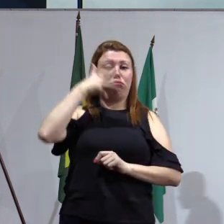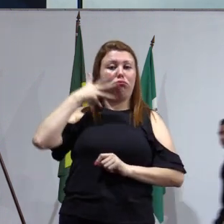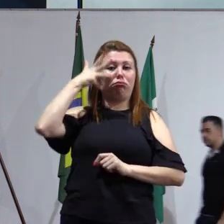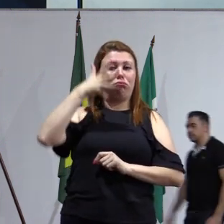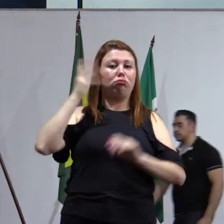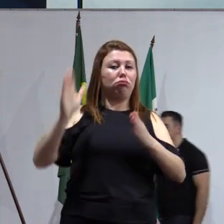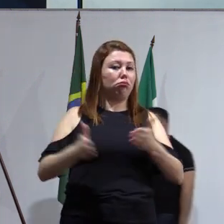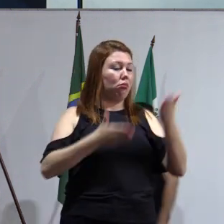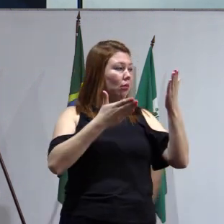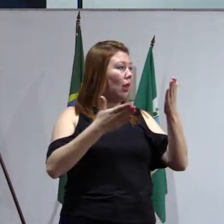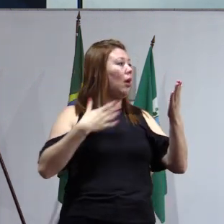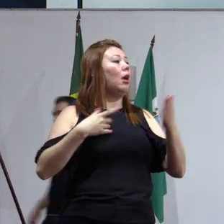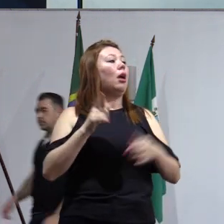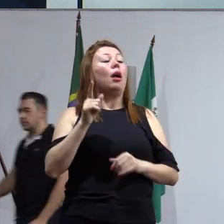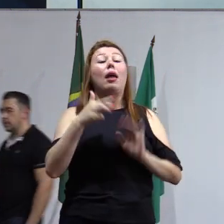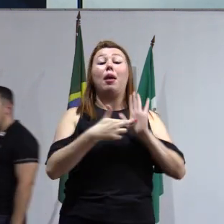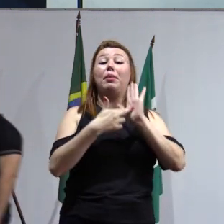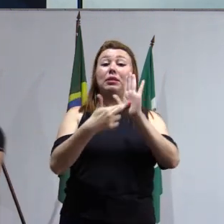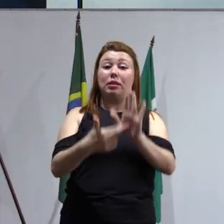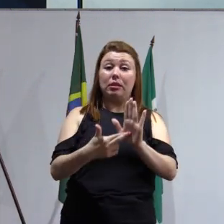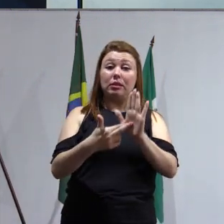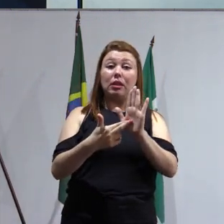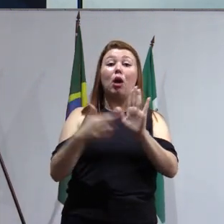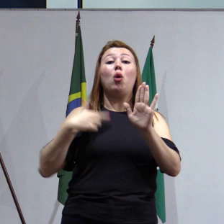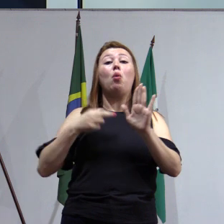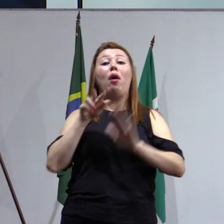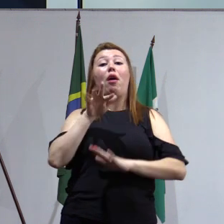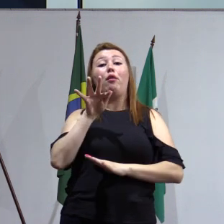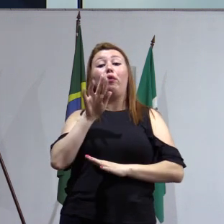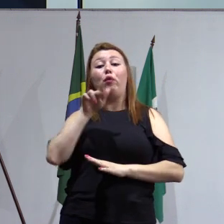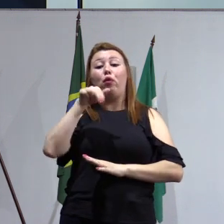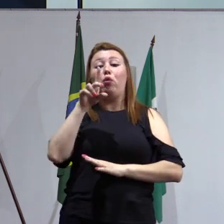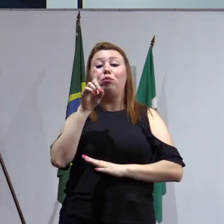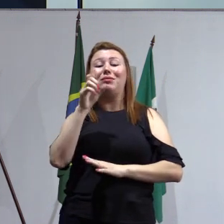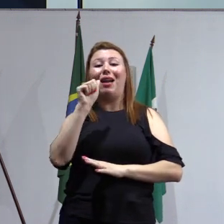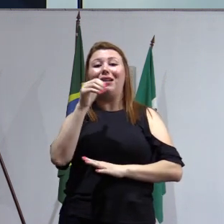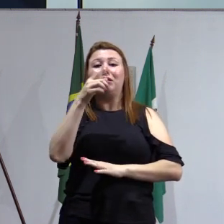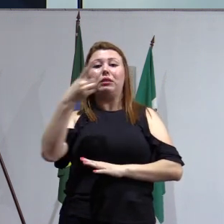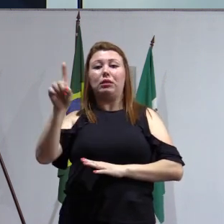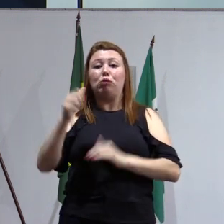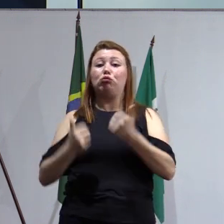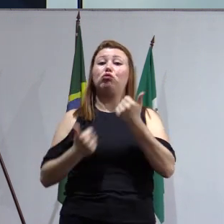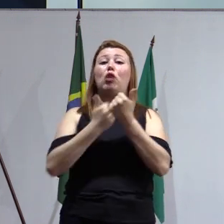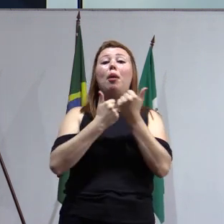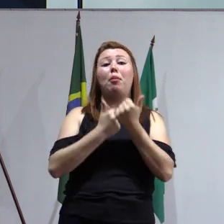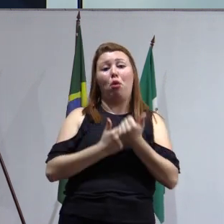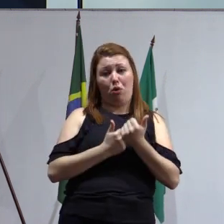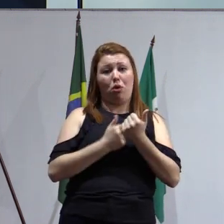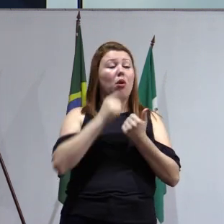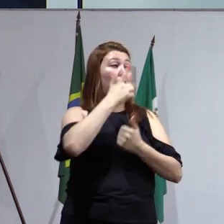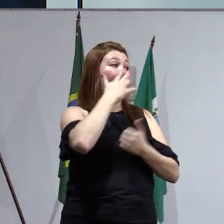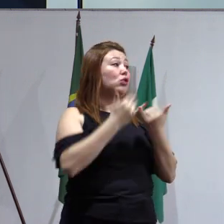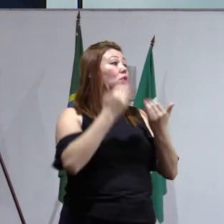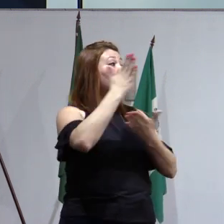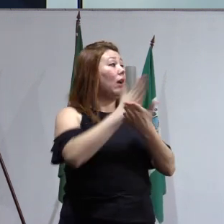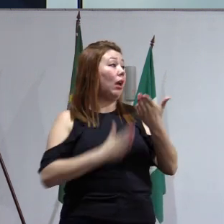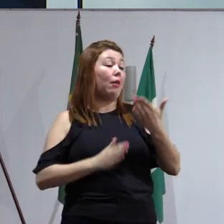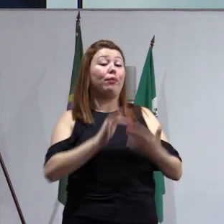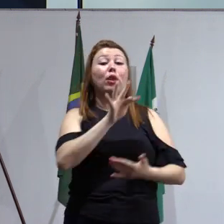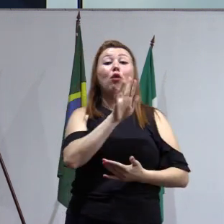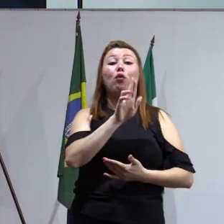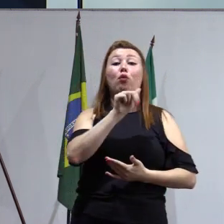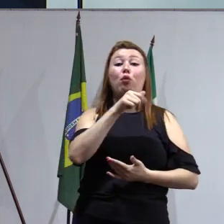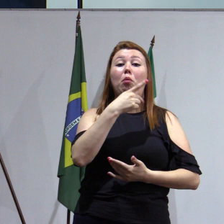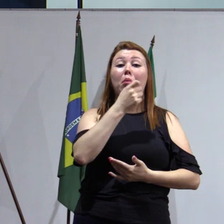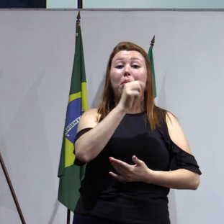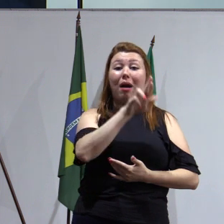das fundações de apoio da nossa universidade, que, pelo que percebo aqui, vão dividir o tempo, a nossa FUNPAR e a nossa